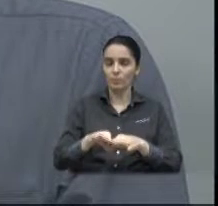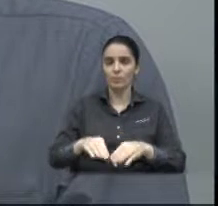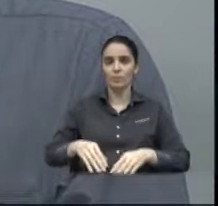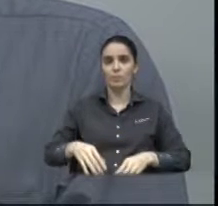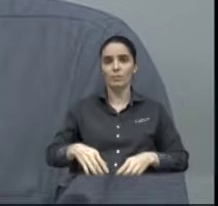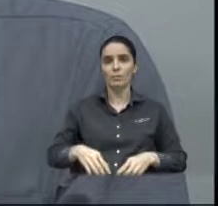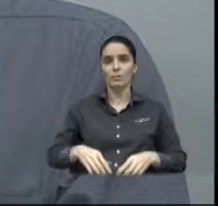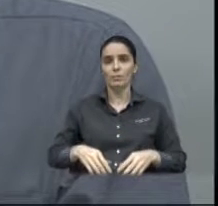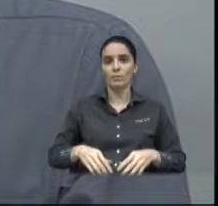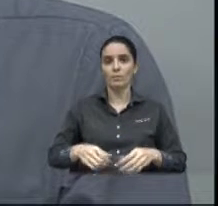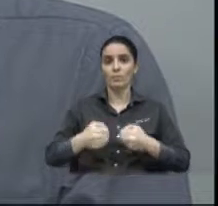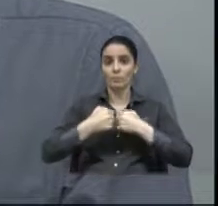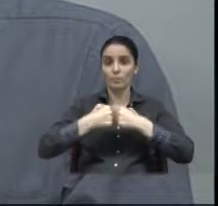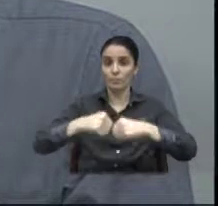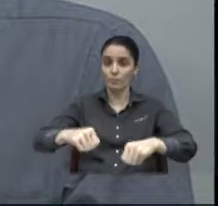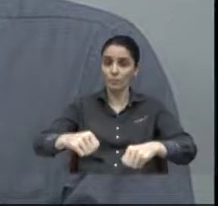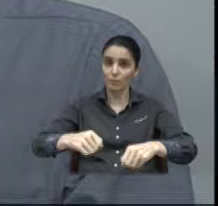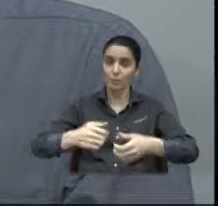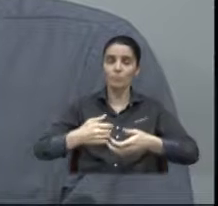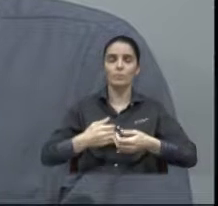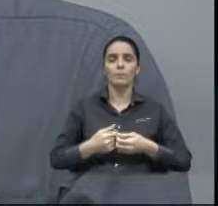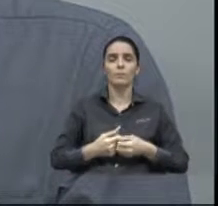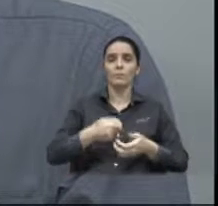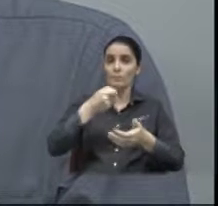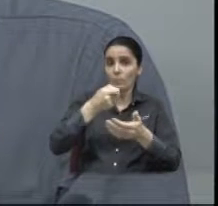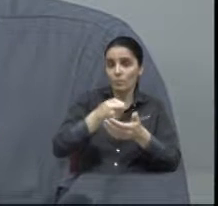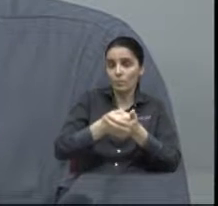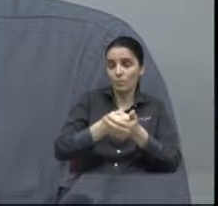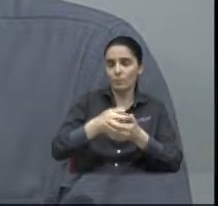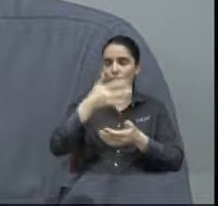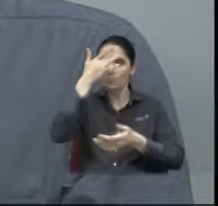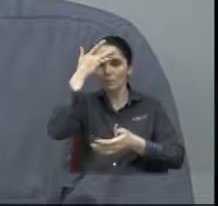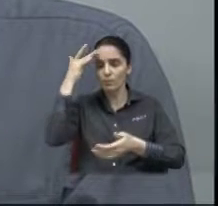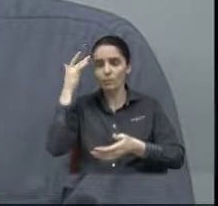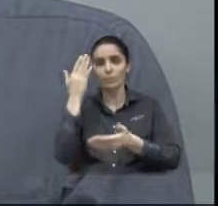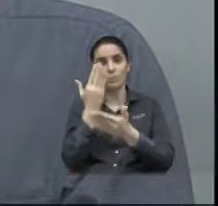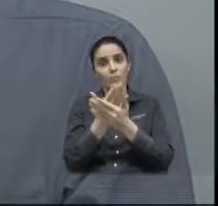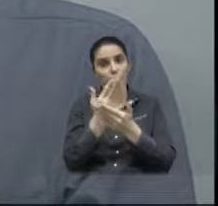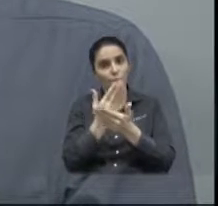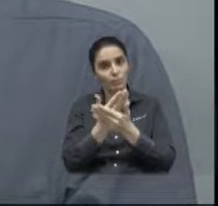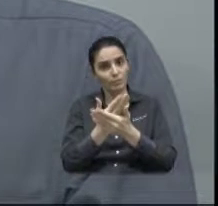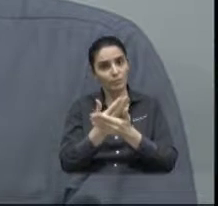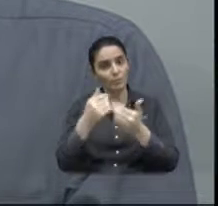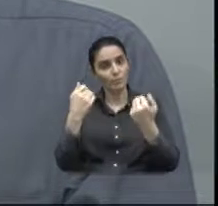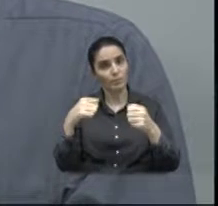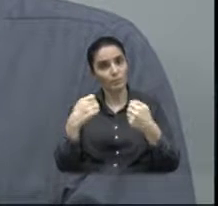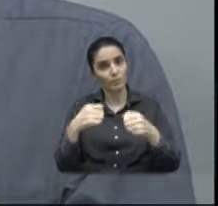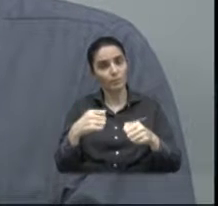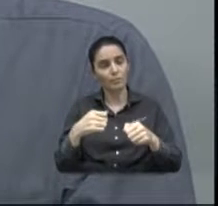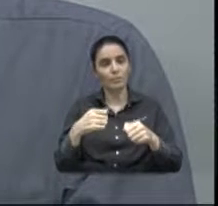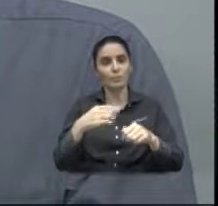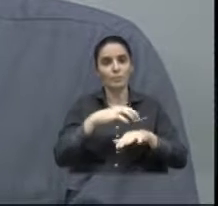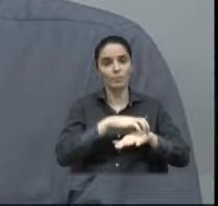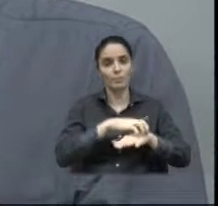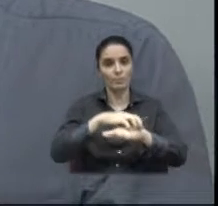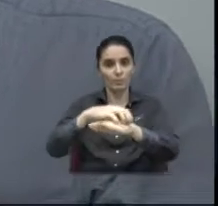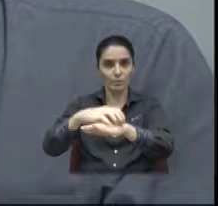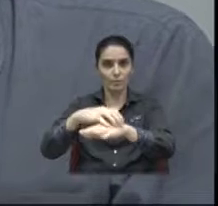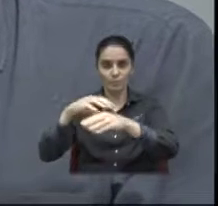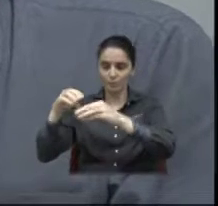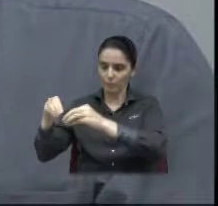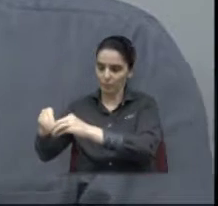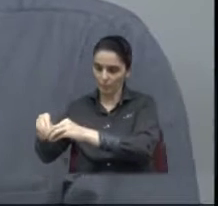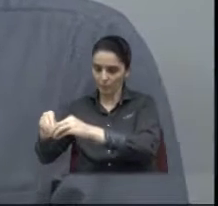coletivo, que impacta diretamente junto aos estudantes que fazem uso desse transporte para se deslocar até o local